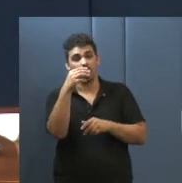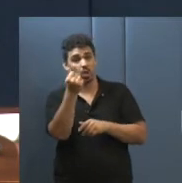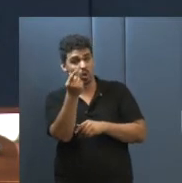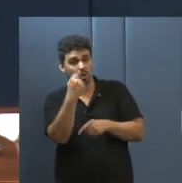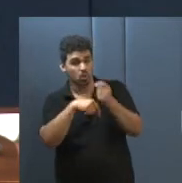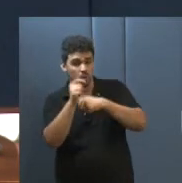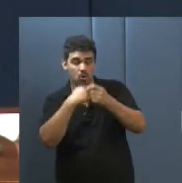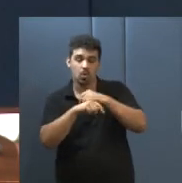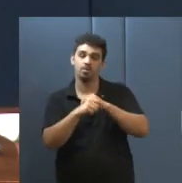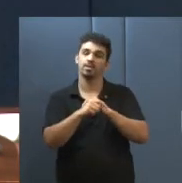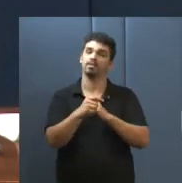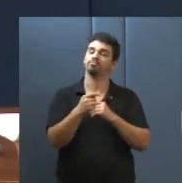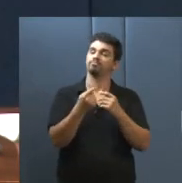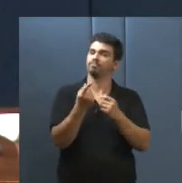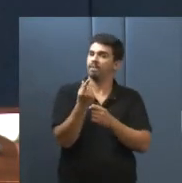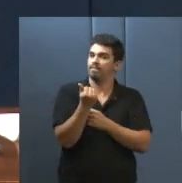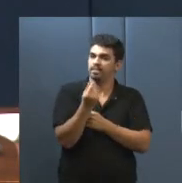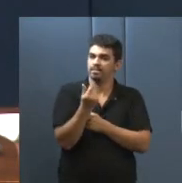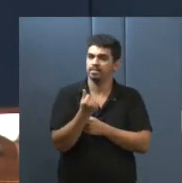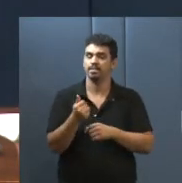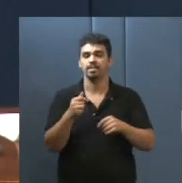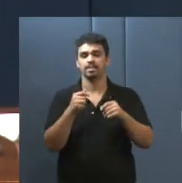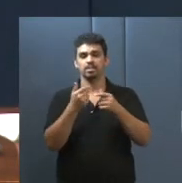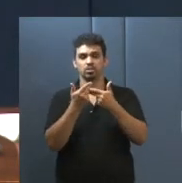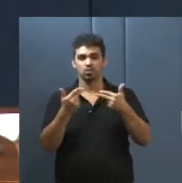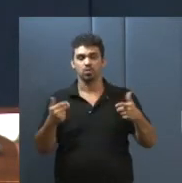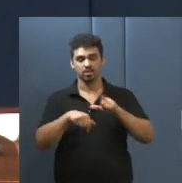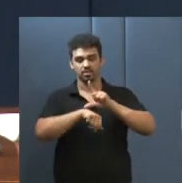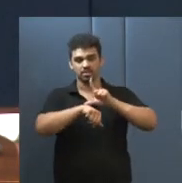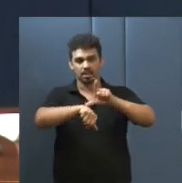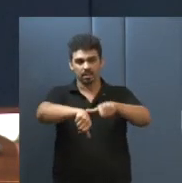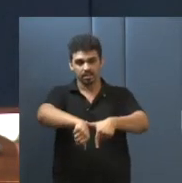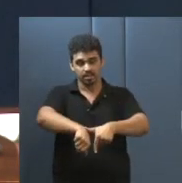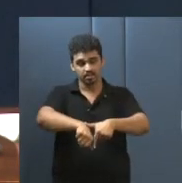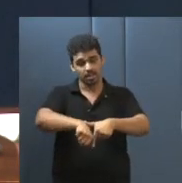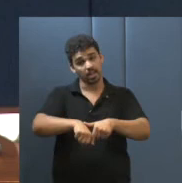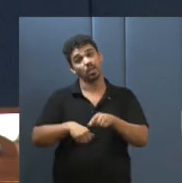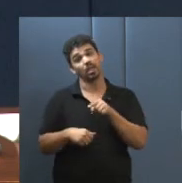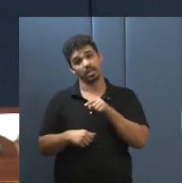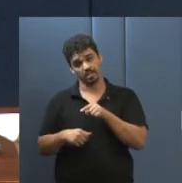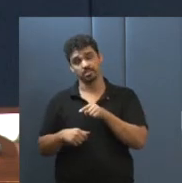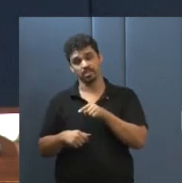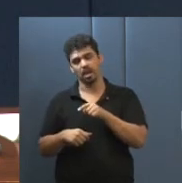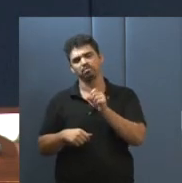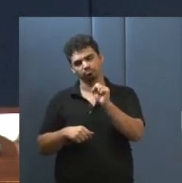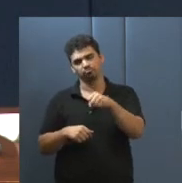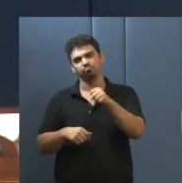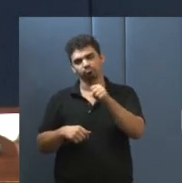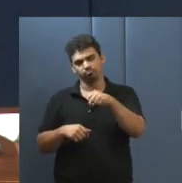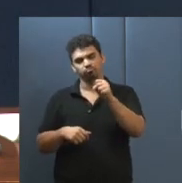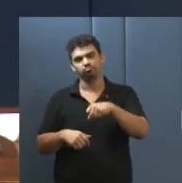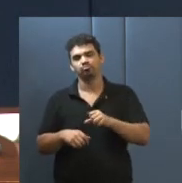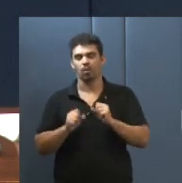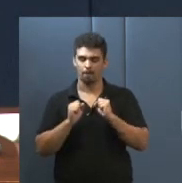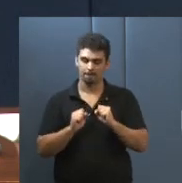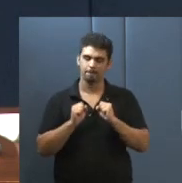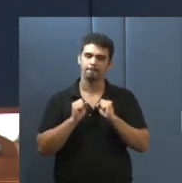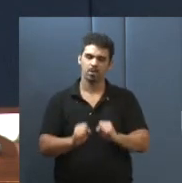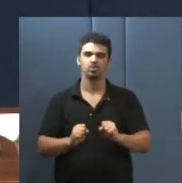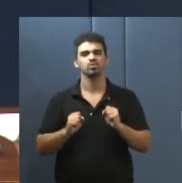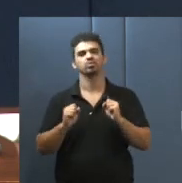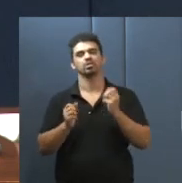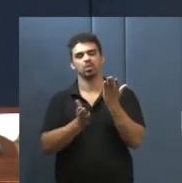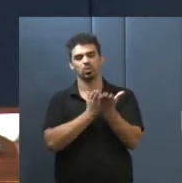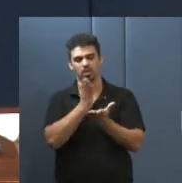da regularização dos atrasados. E aí, neste caso, sim, poderia haver um